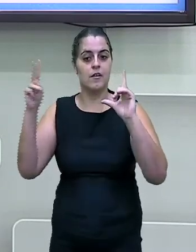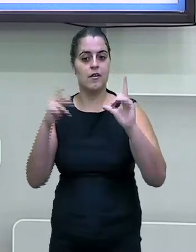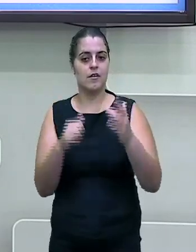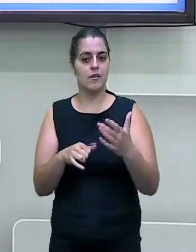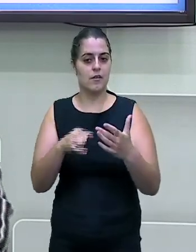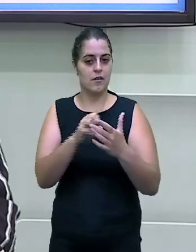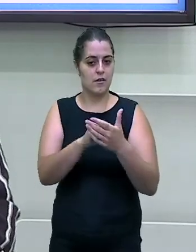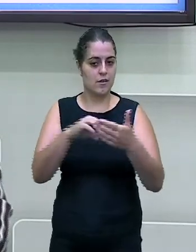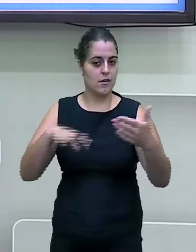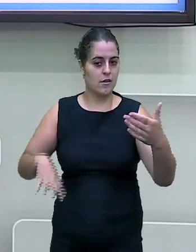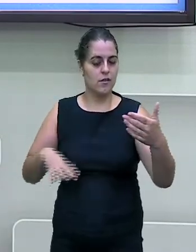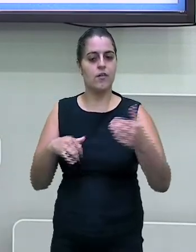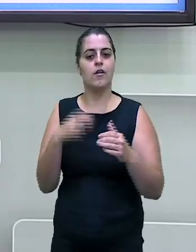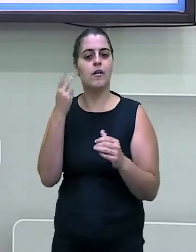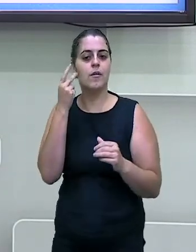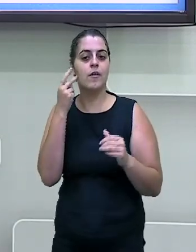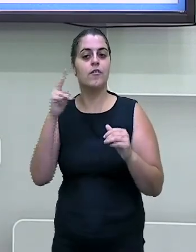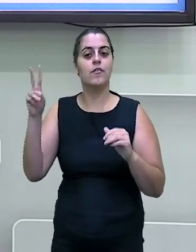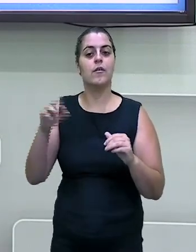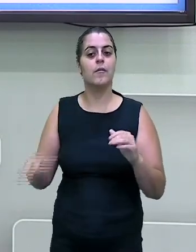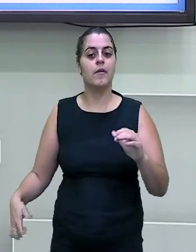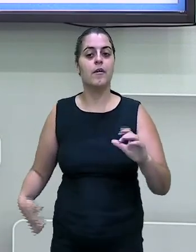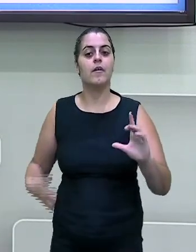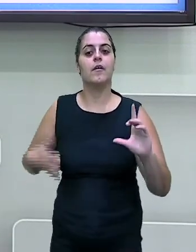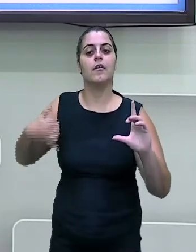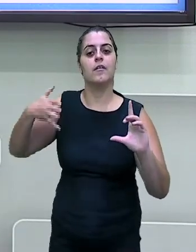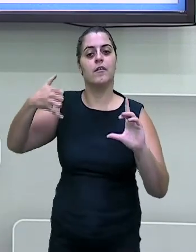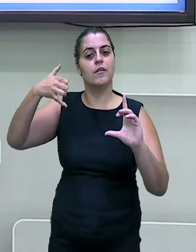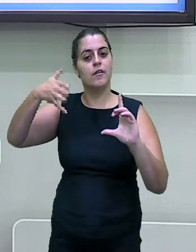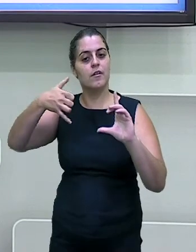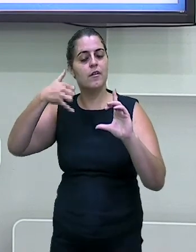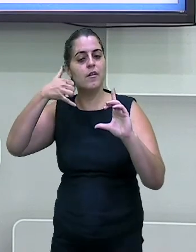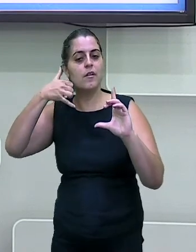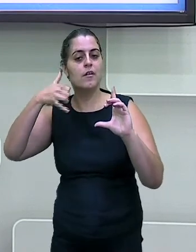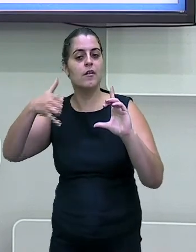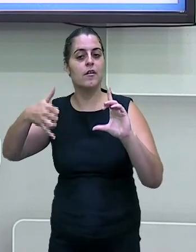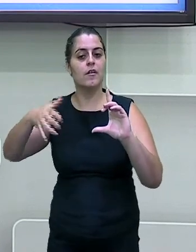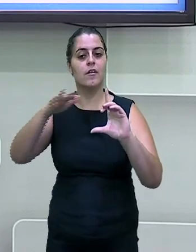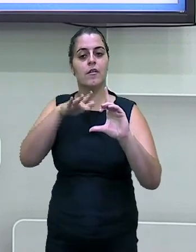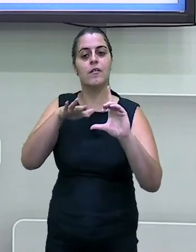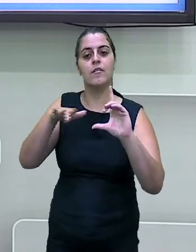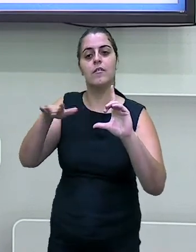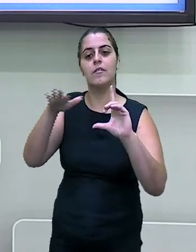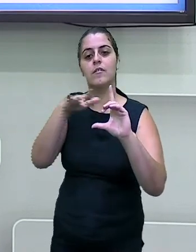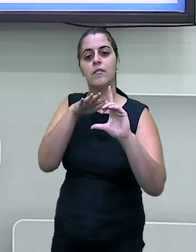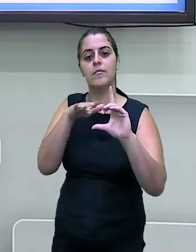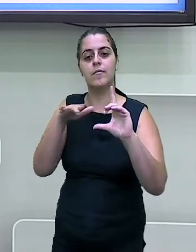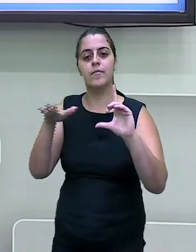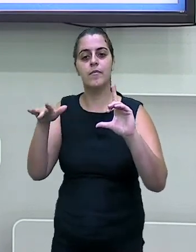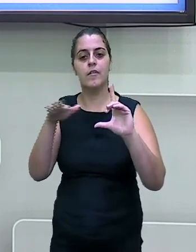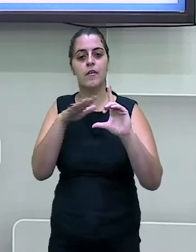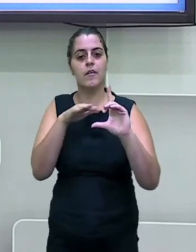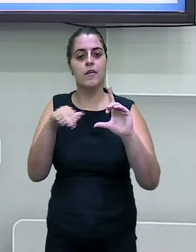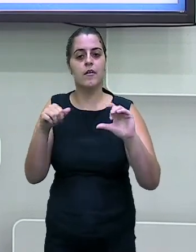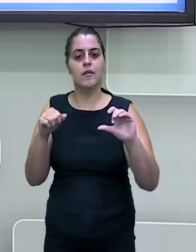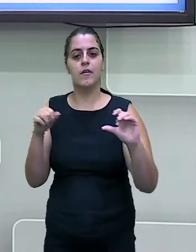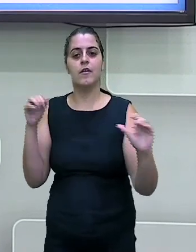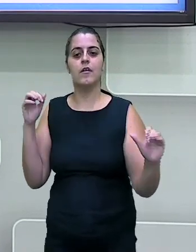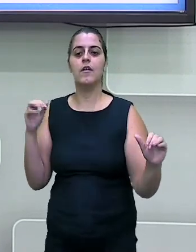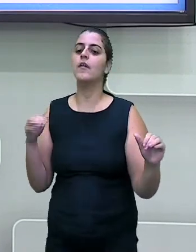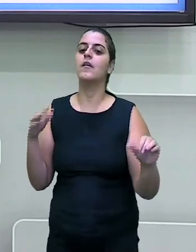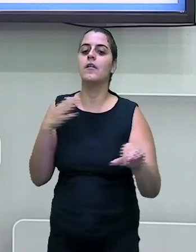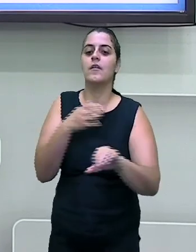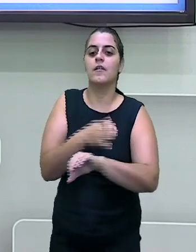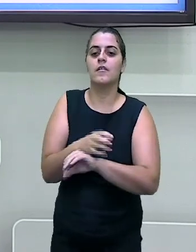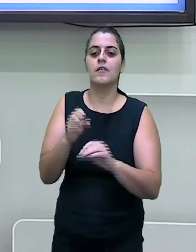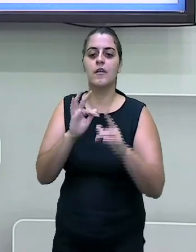na plataforma SMED-GV, aponte a câmera do seu celular na imagem que aparece no canto da tela, acesse nossas